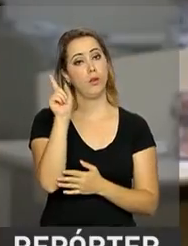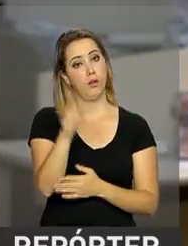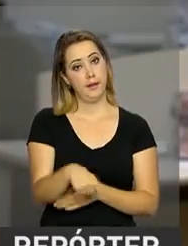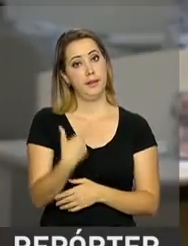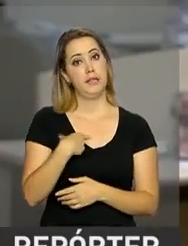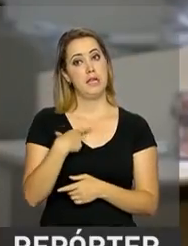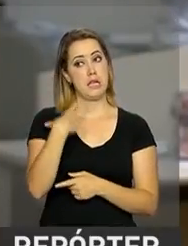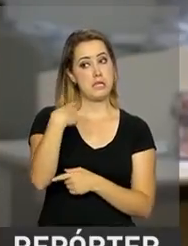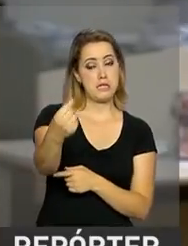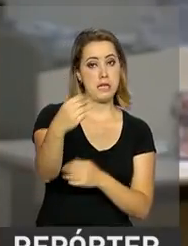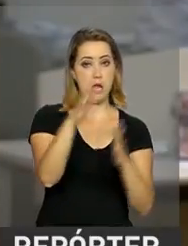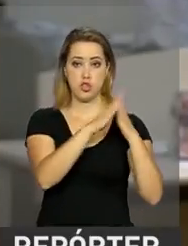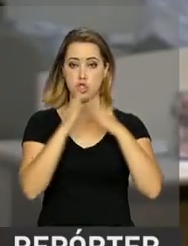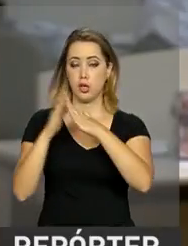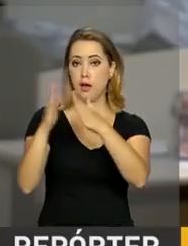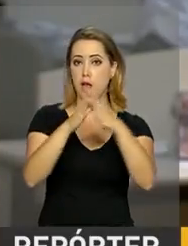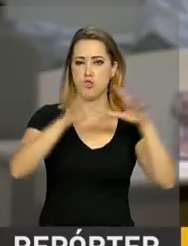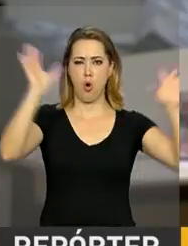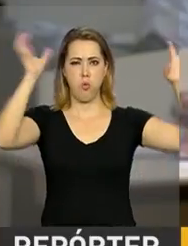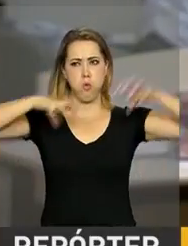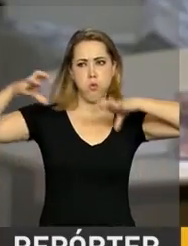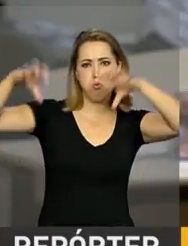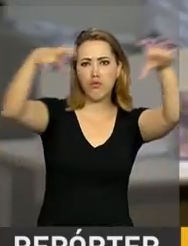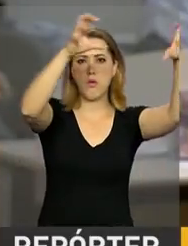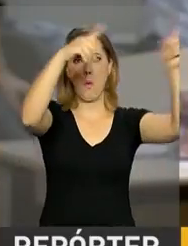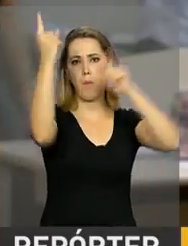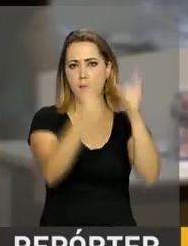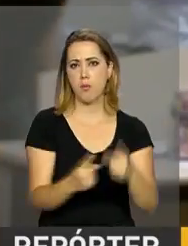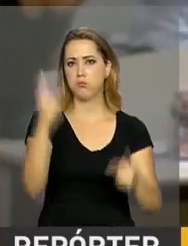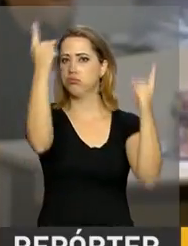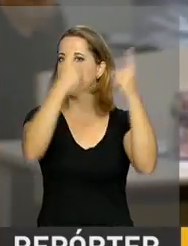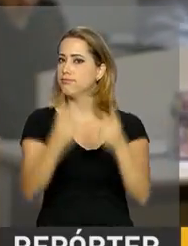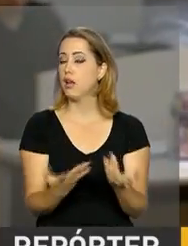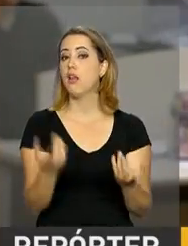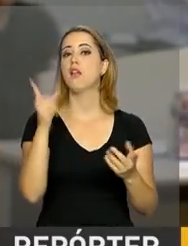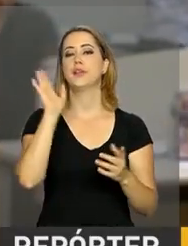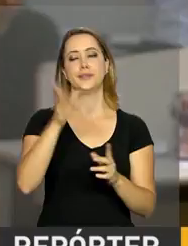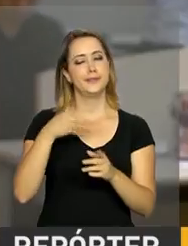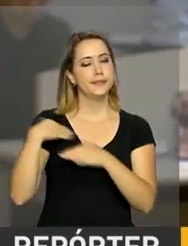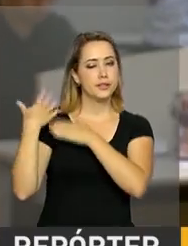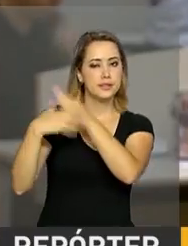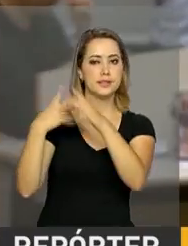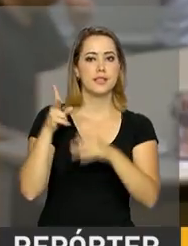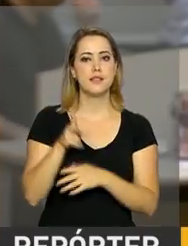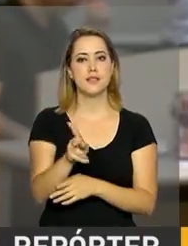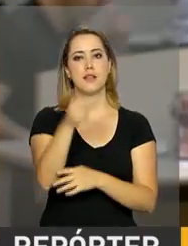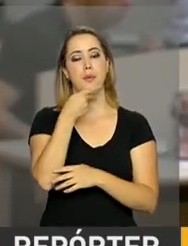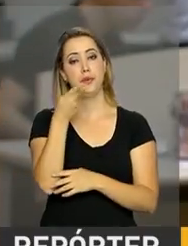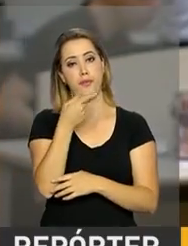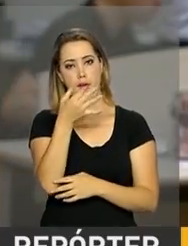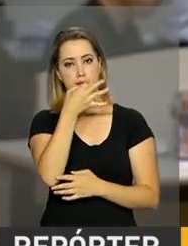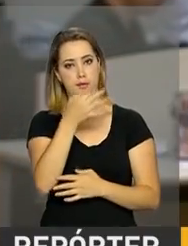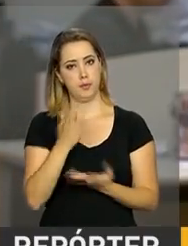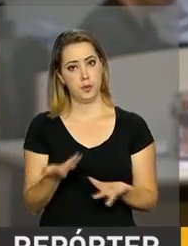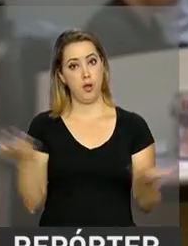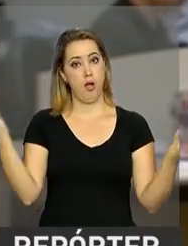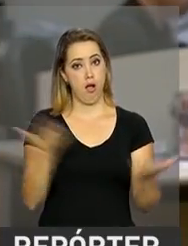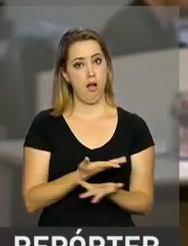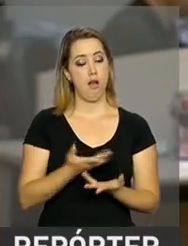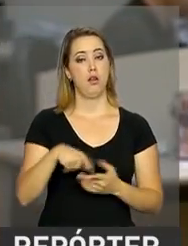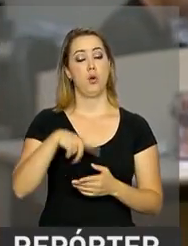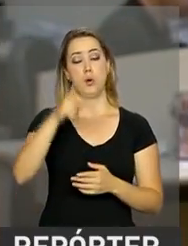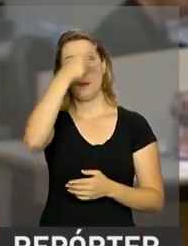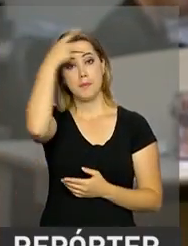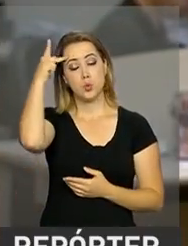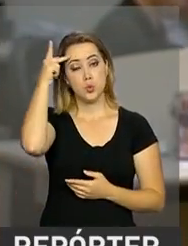não sair de casa durante tempestades é uma recomendação que nossas mães e avós Sempre fazem né Mas desta vez ela foi dada pelo coordenador do grupo